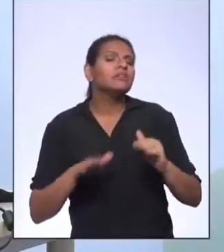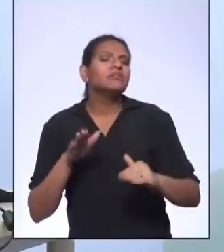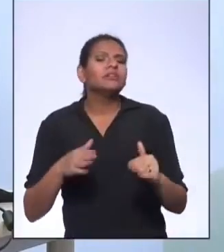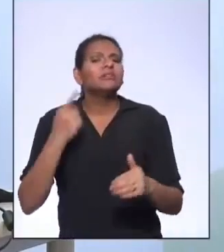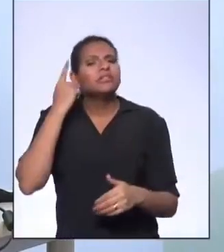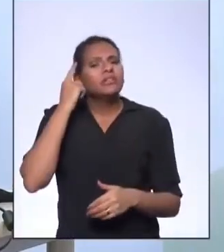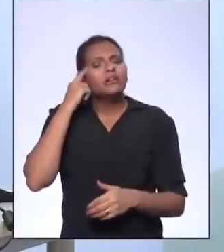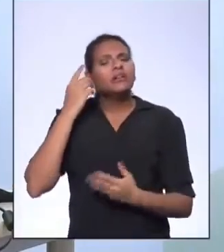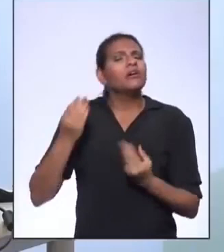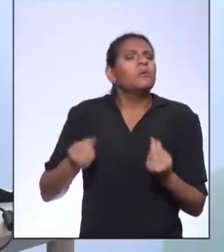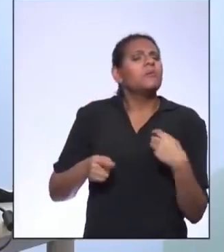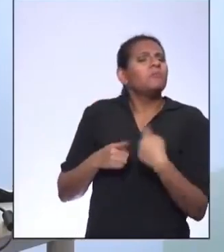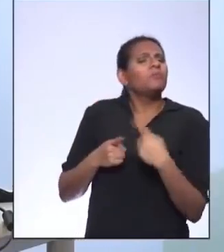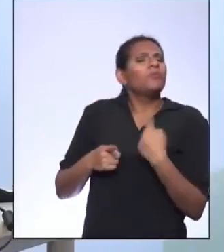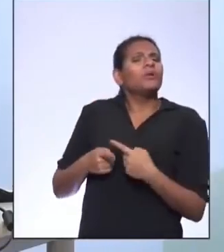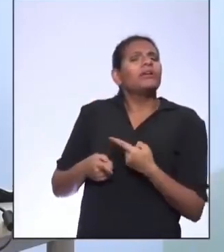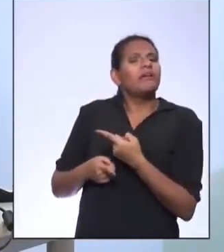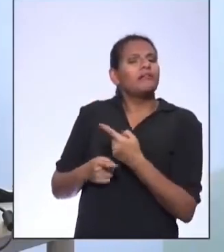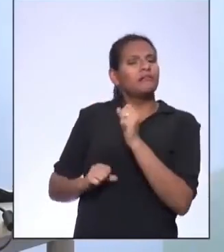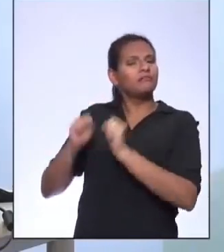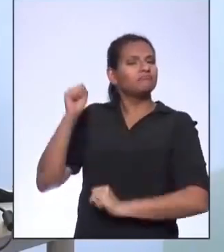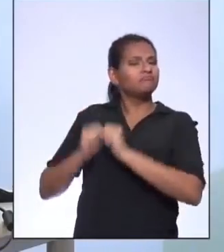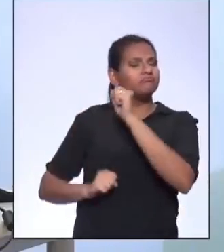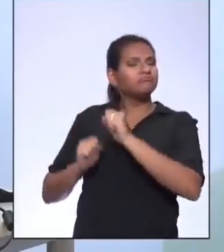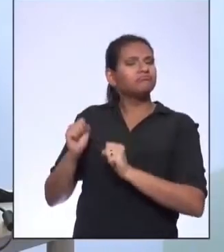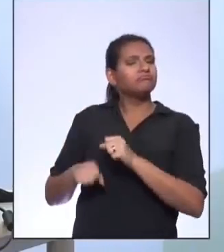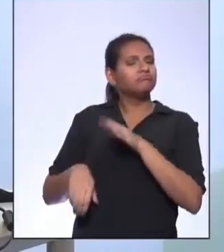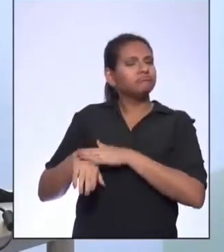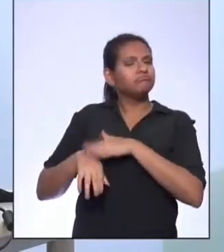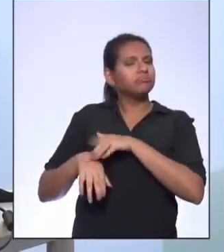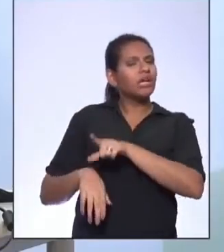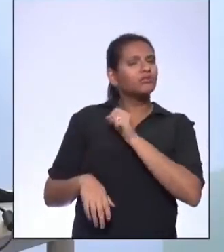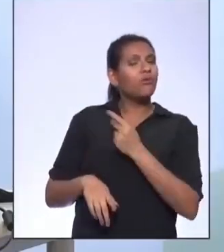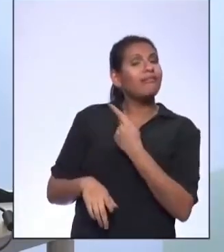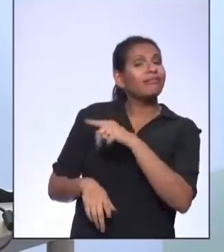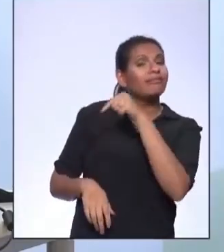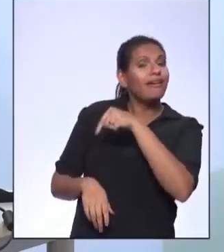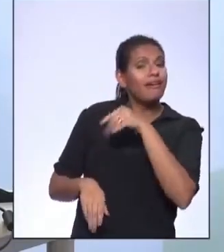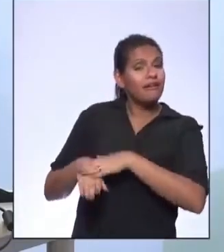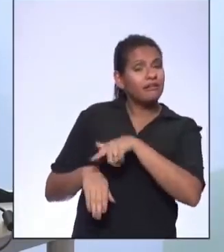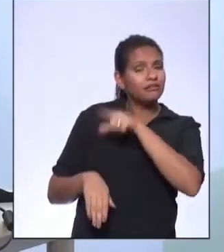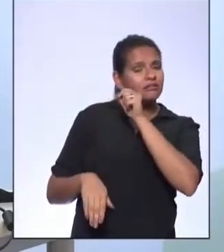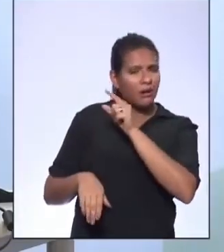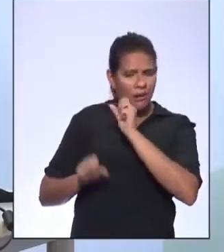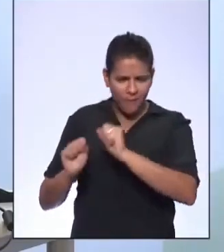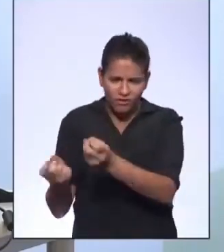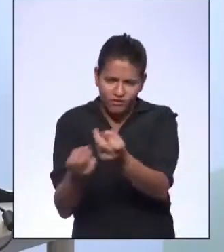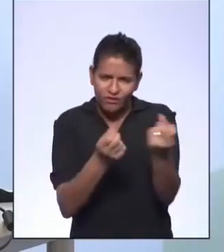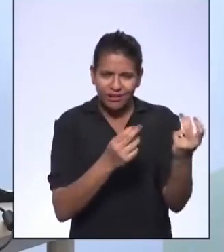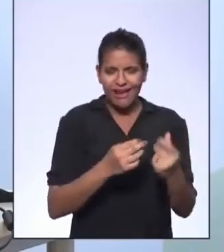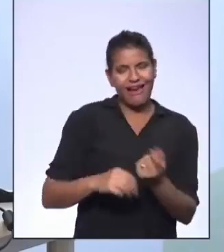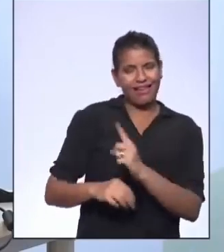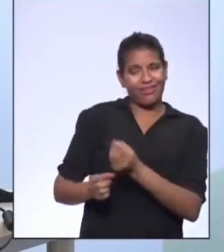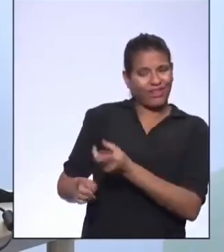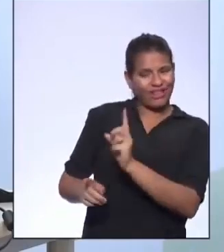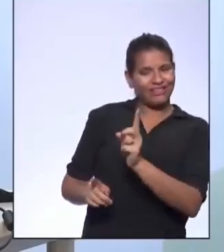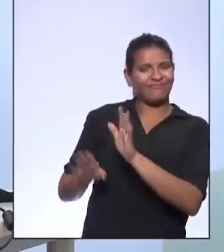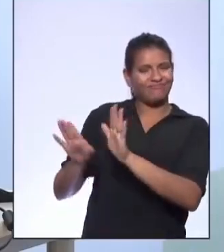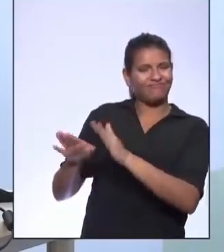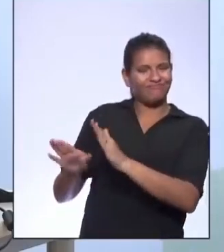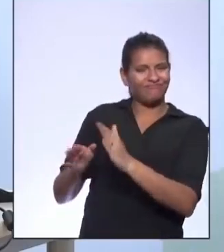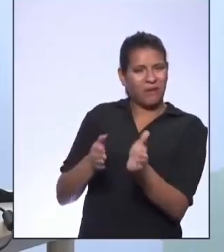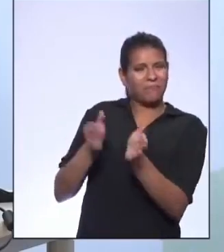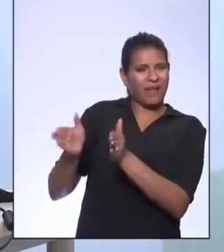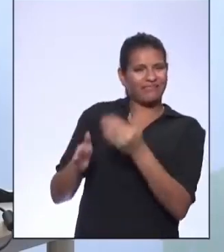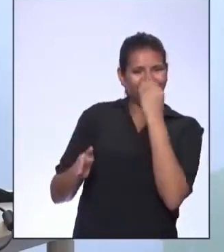que coloca algo como comercial ou não comercial? Será que existe ali um fundamento, né, para que todo mundo fique igual?